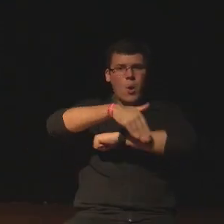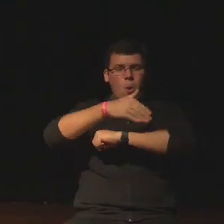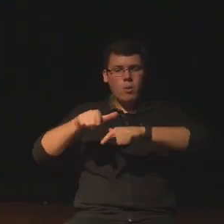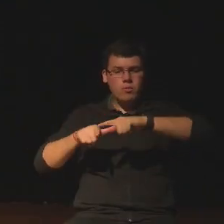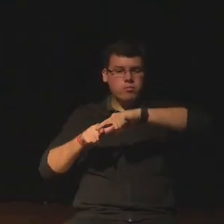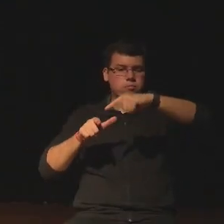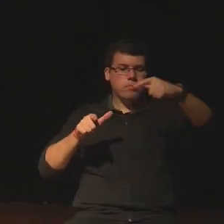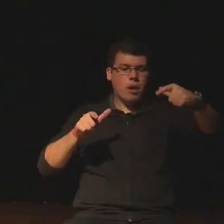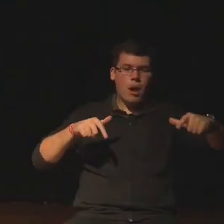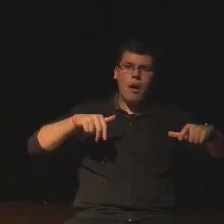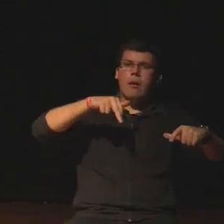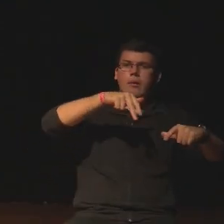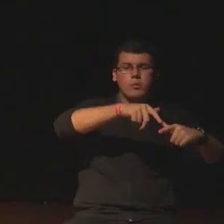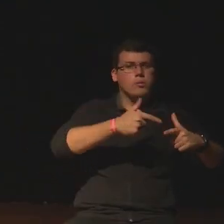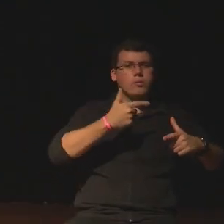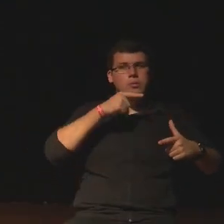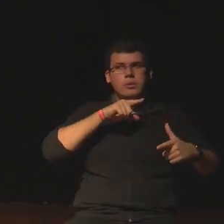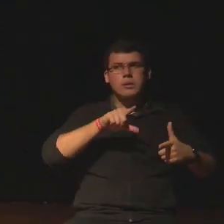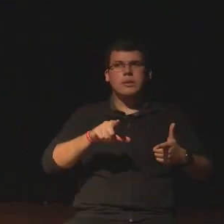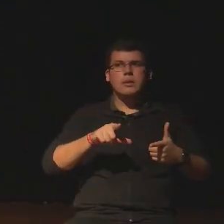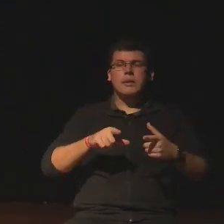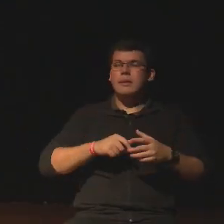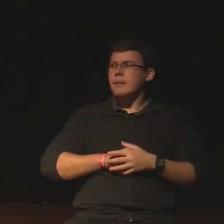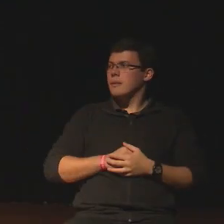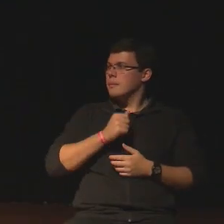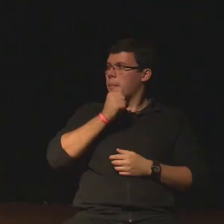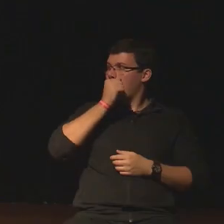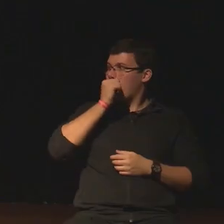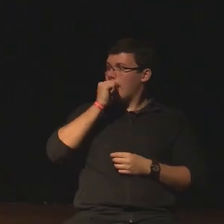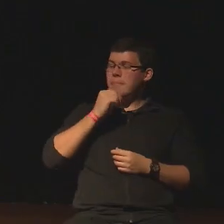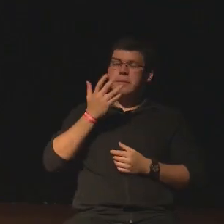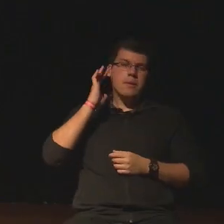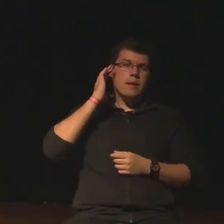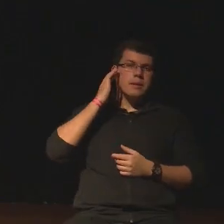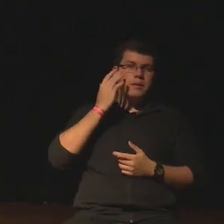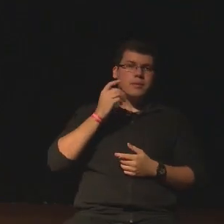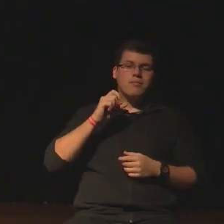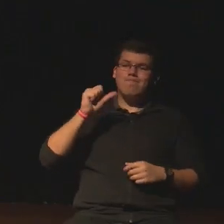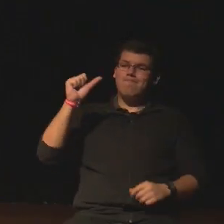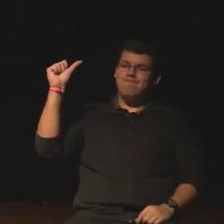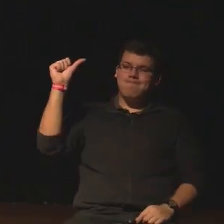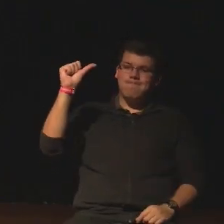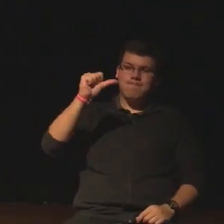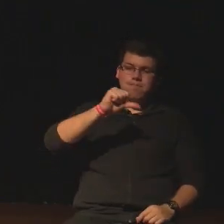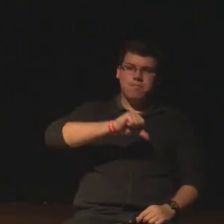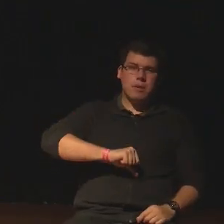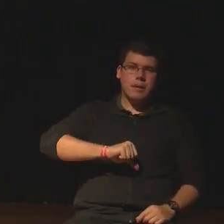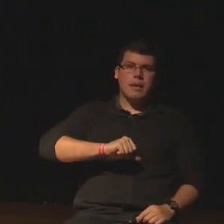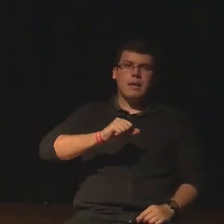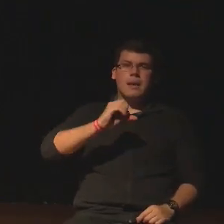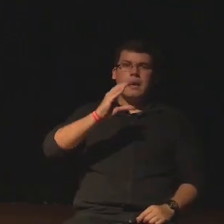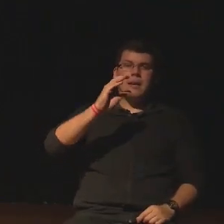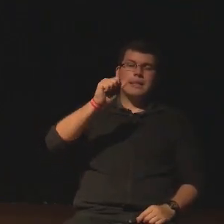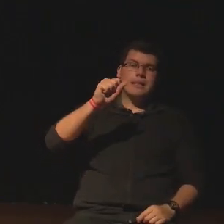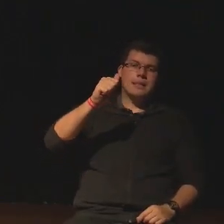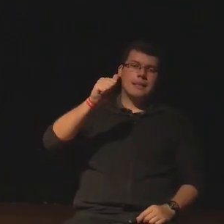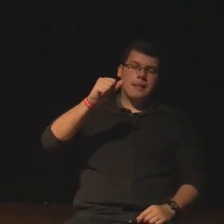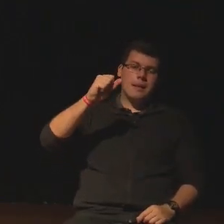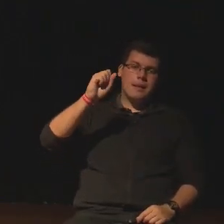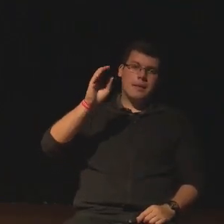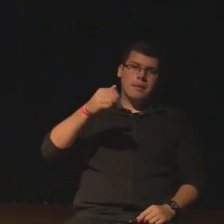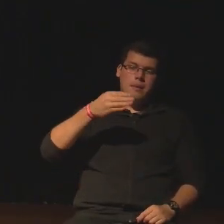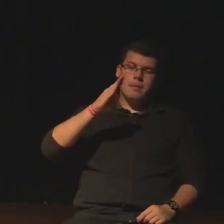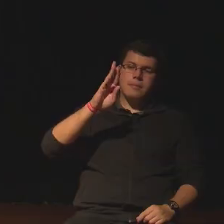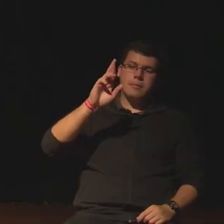Branca à esquerda para poder entrar à direita, né? Que eu acho que é a pior parte do fluxo da Paulista. E ali